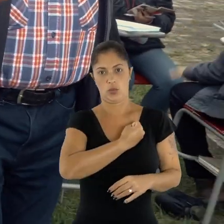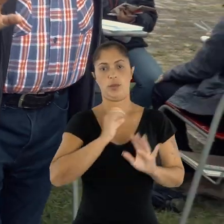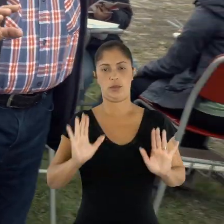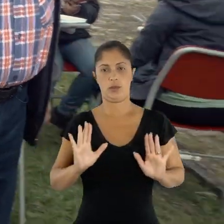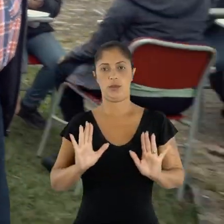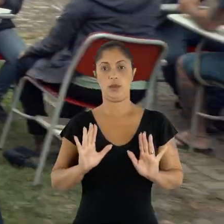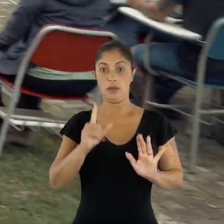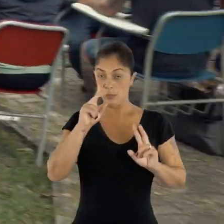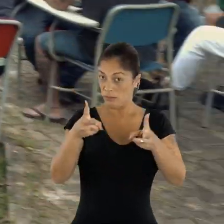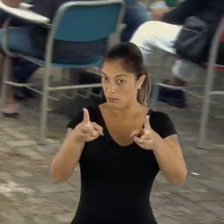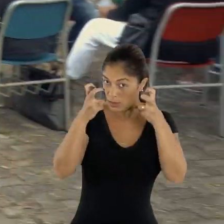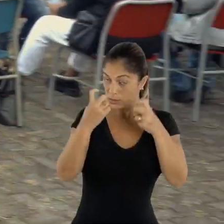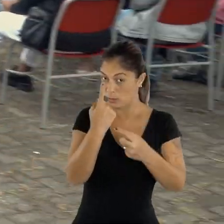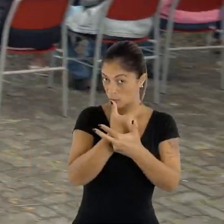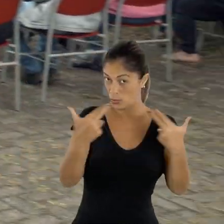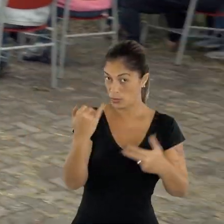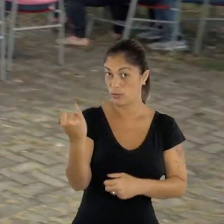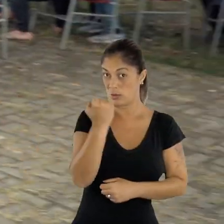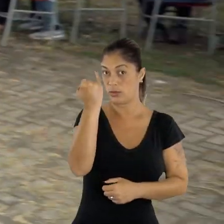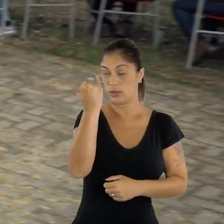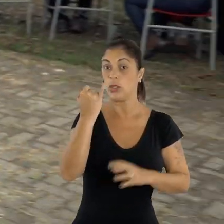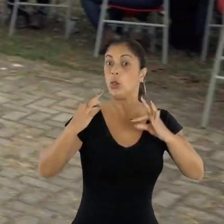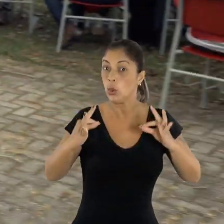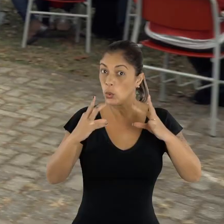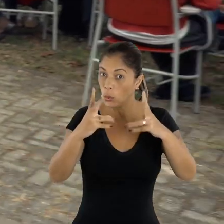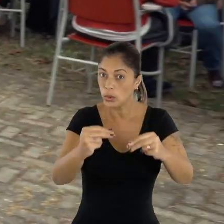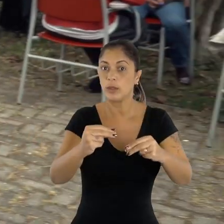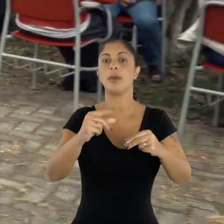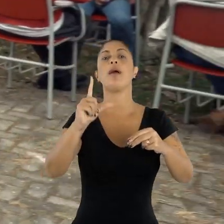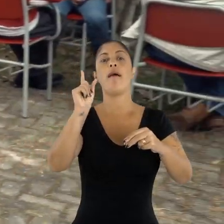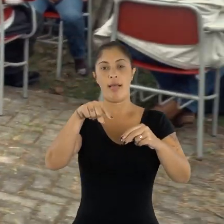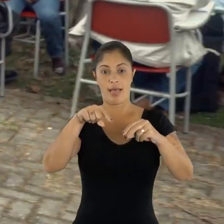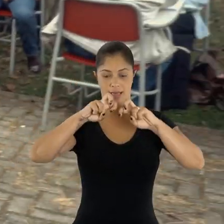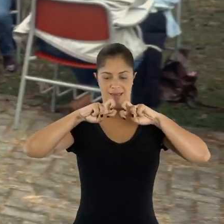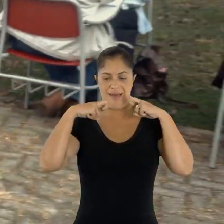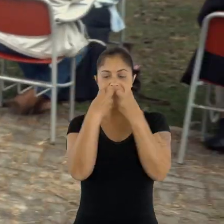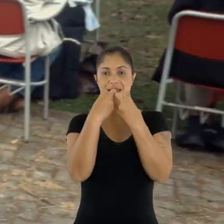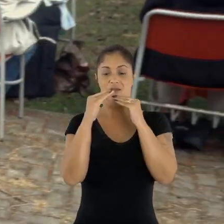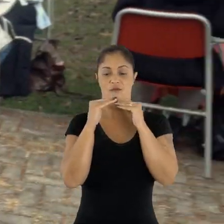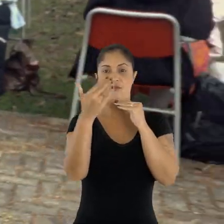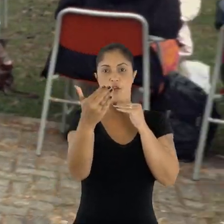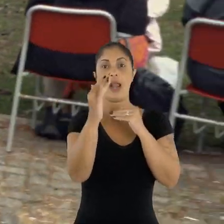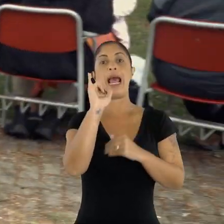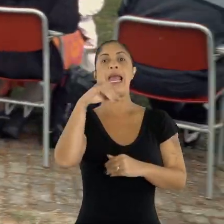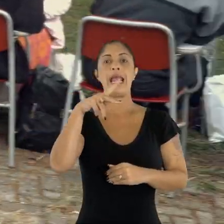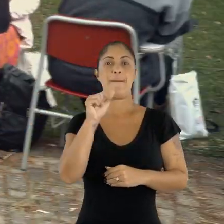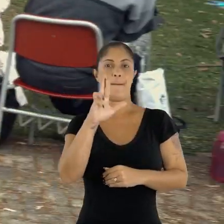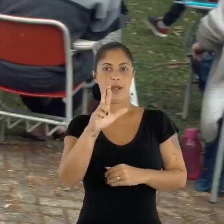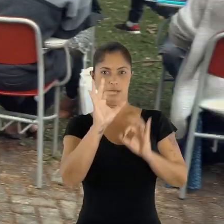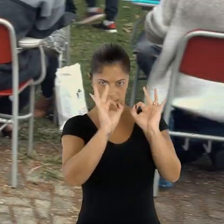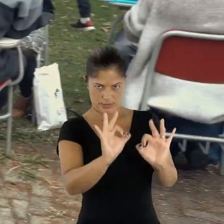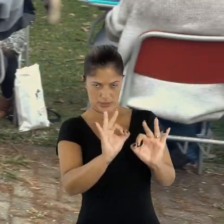tem seu número. Repare uma coisa importante. Todo mundo que é da roda externa tem um número